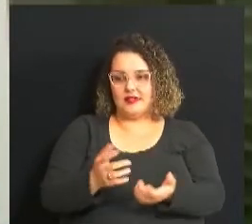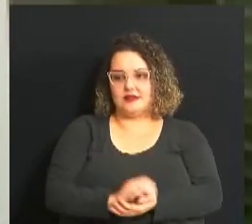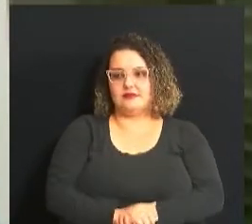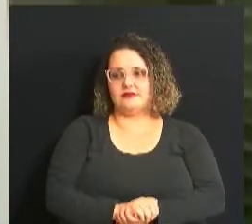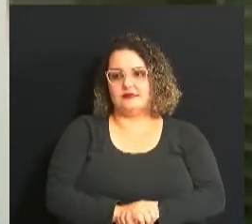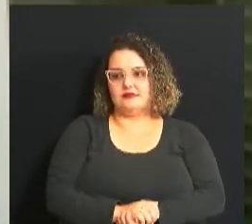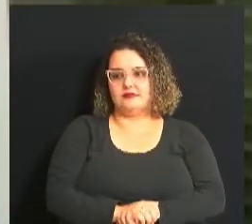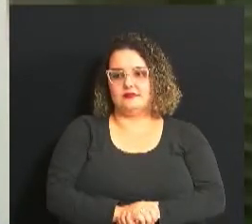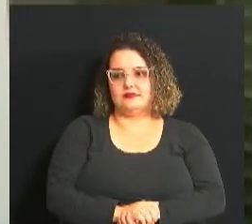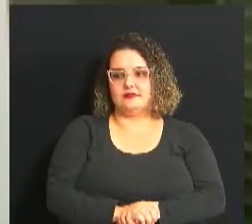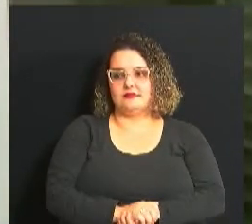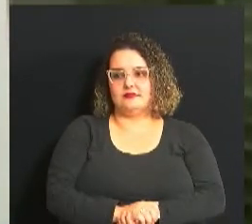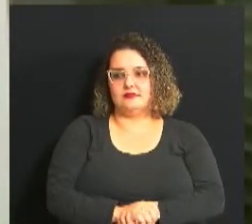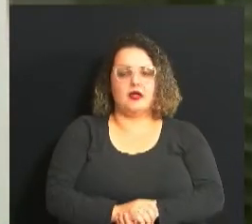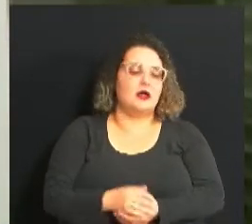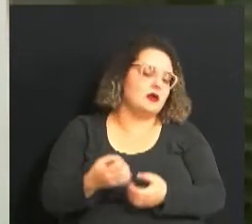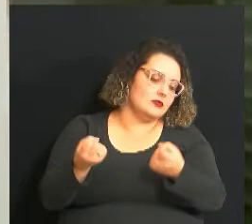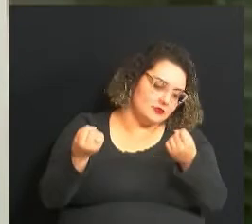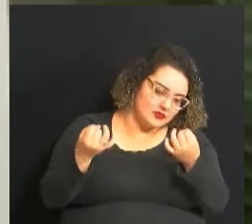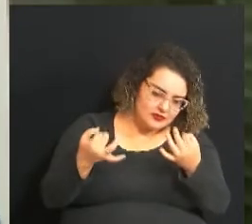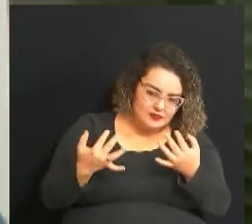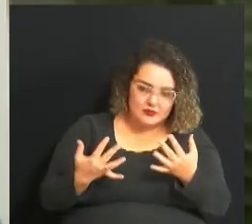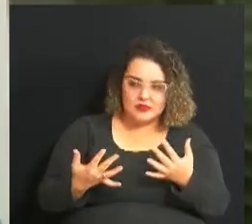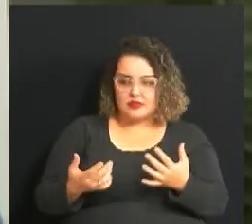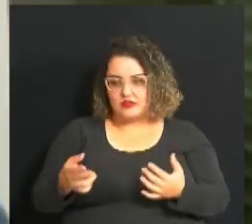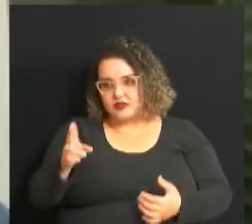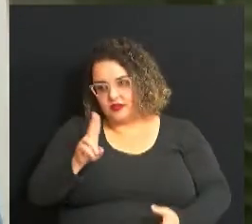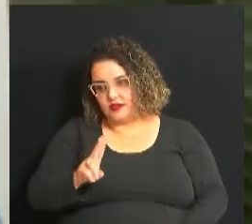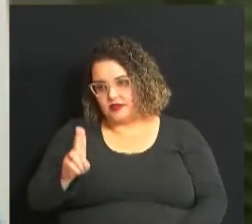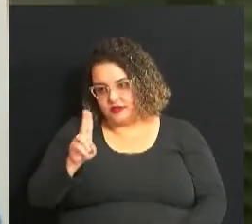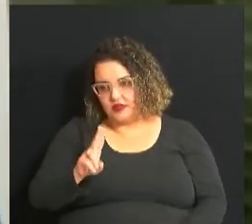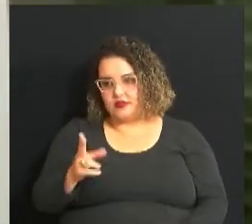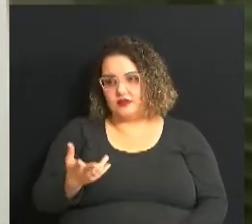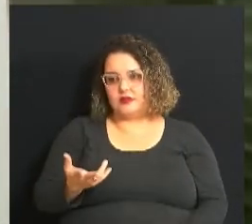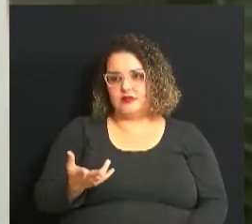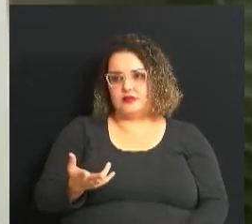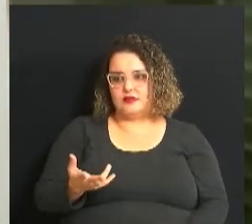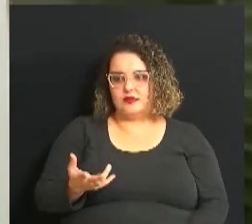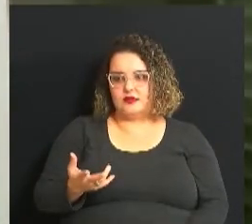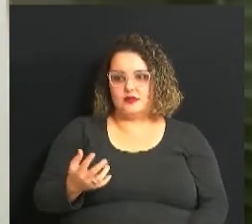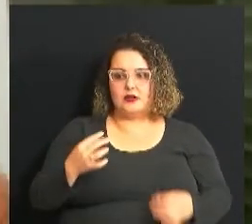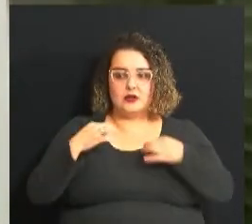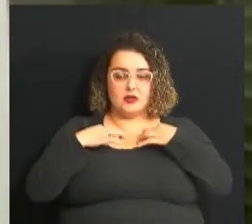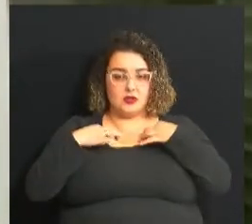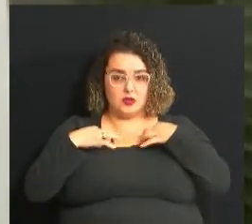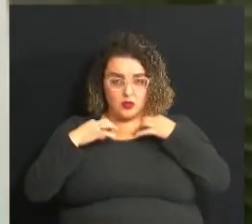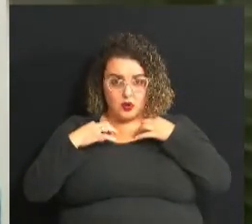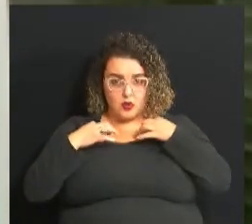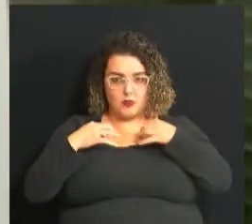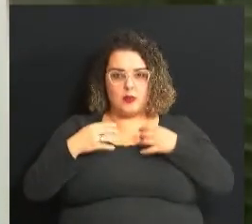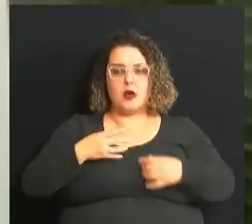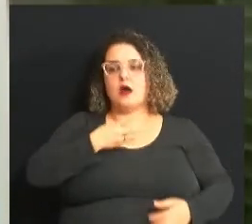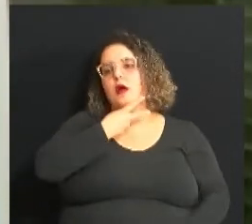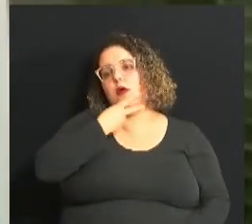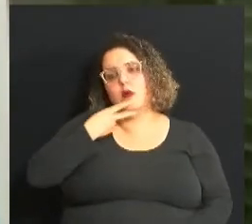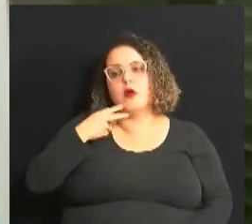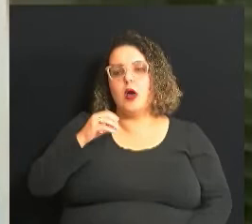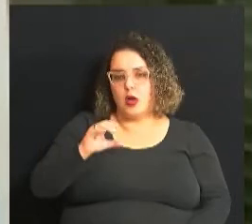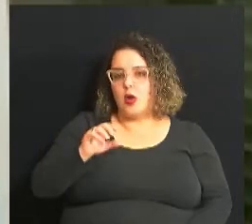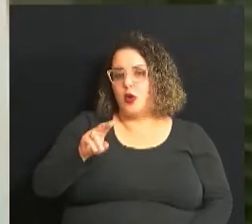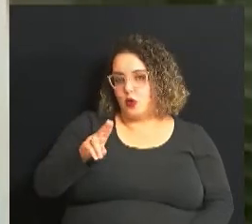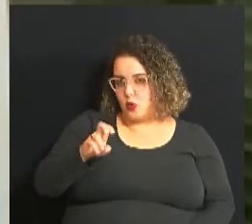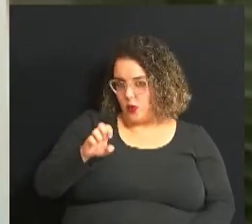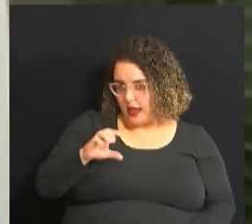né? Eu estava orientando a questão de uso de roupas íntimas, a cueca. Tem algumas situações que a